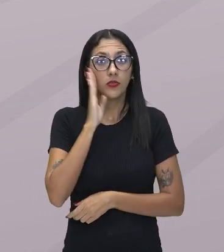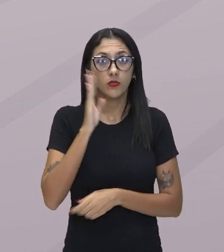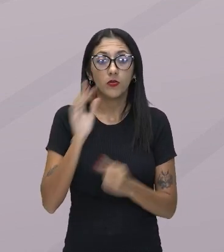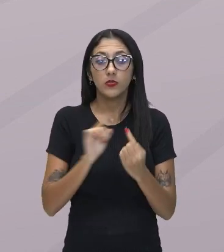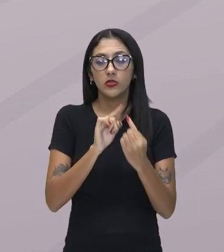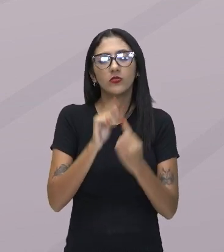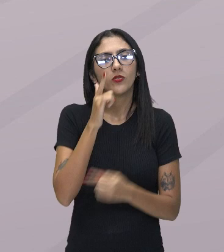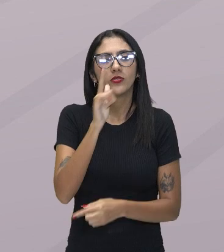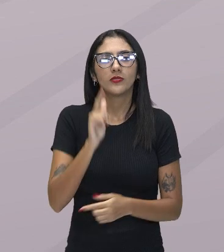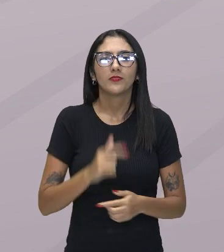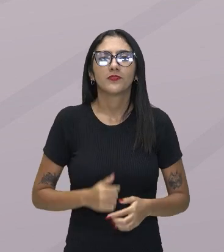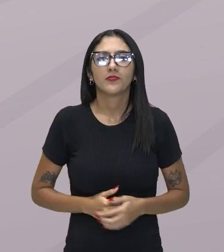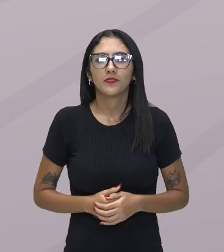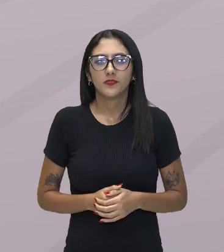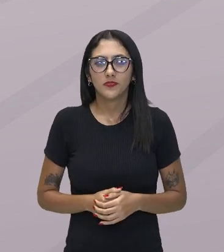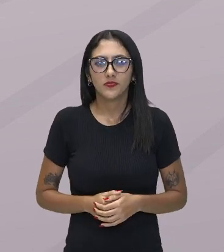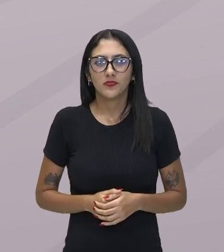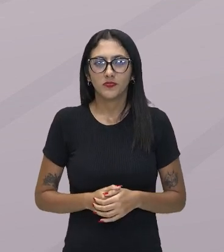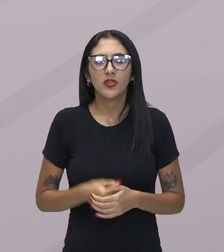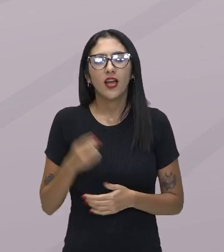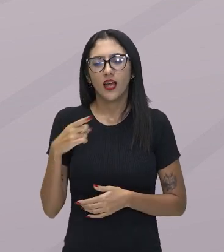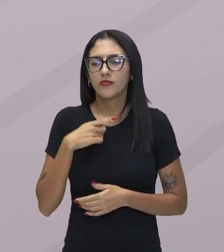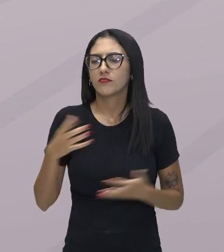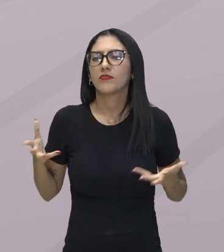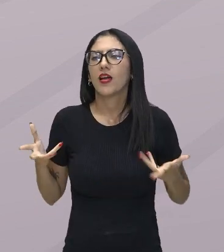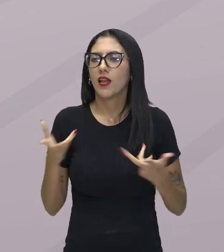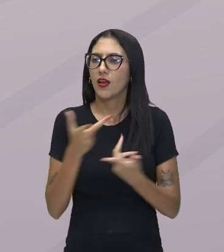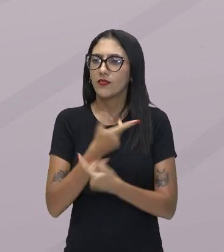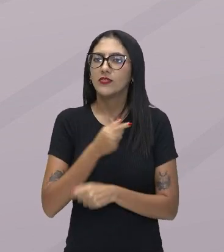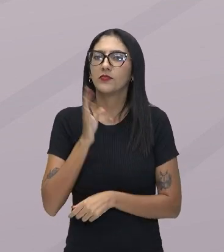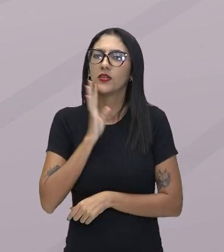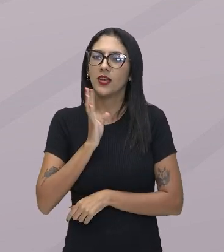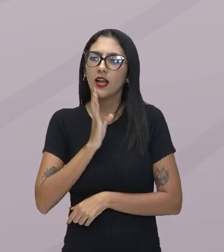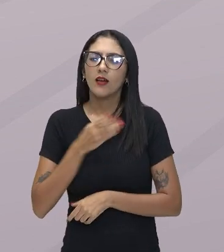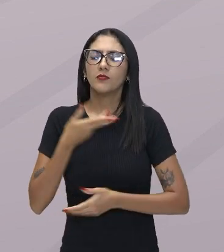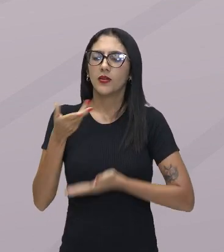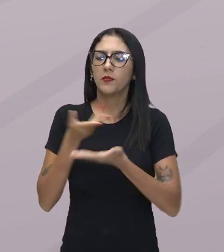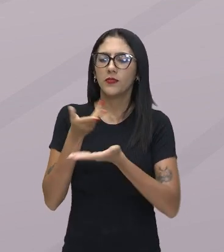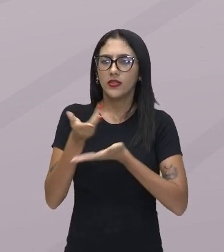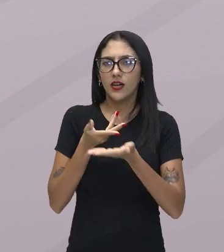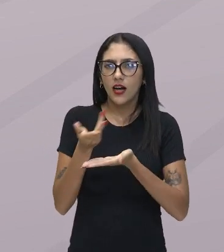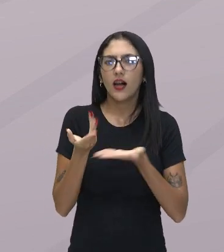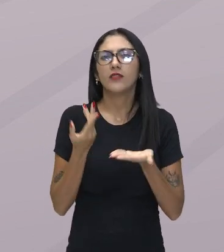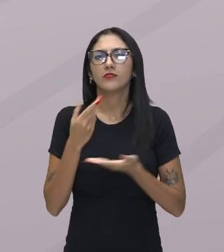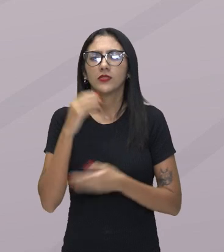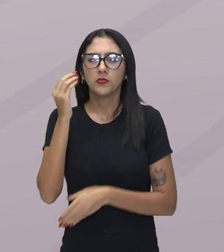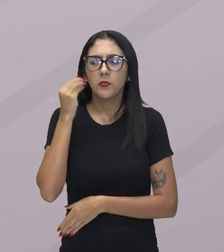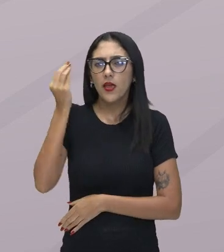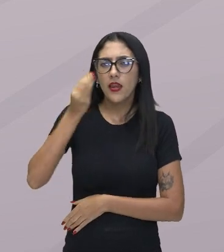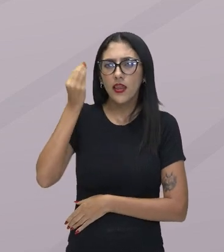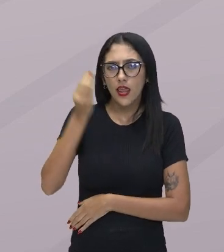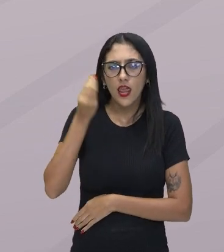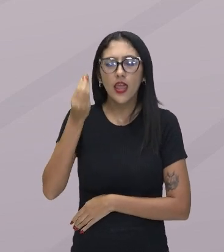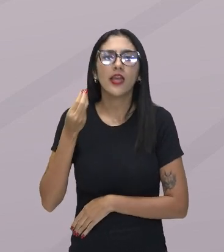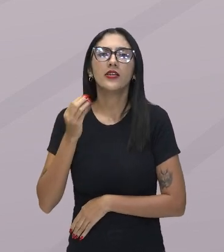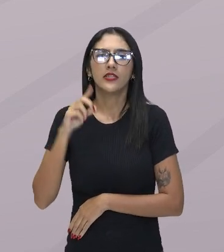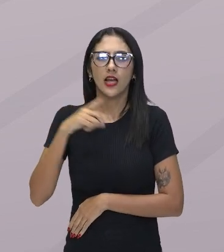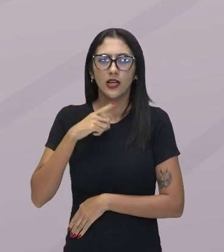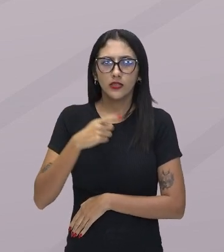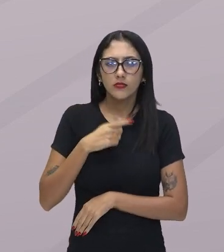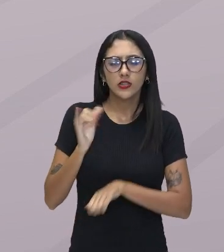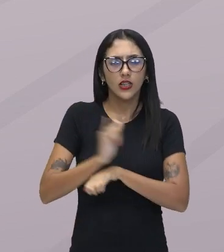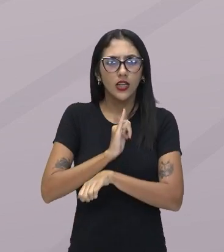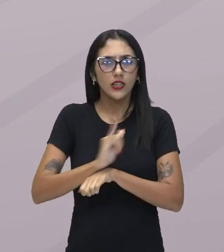objetivo. Poxa, cara, isso é ótimo. Essa troca de experiências e o network, eles são fundamentais para